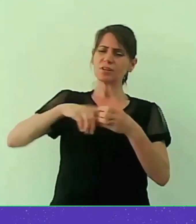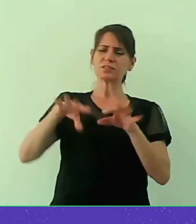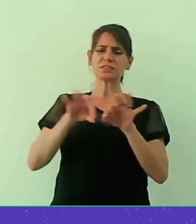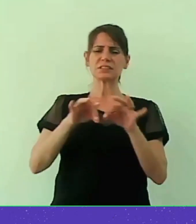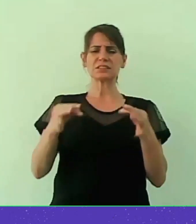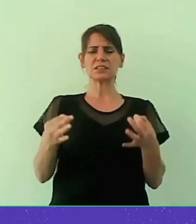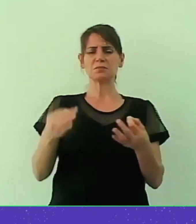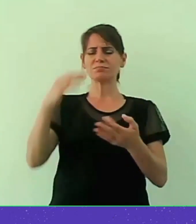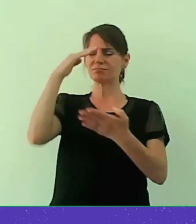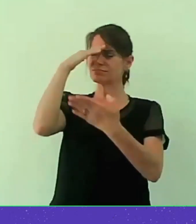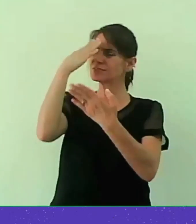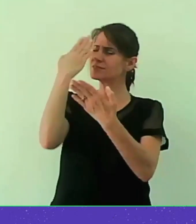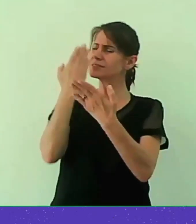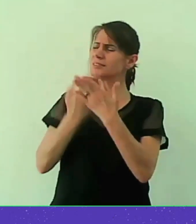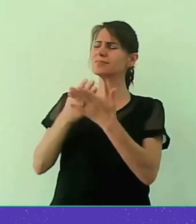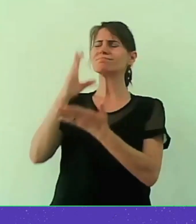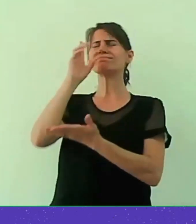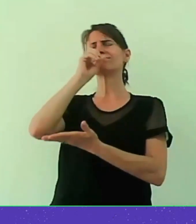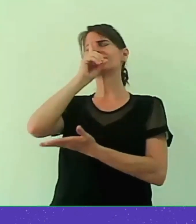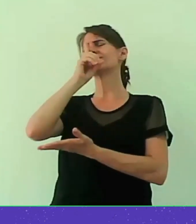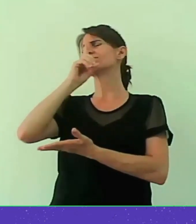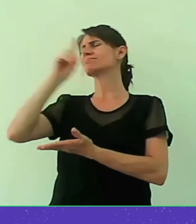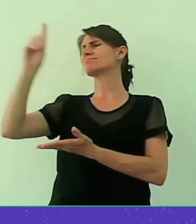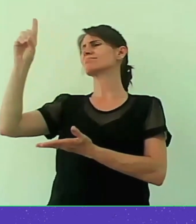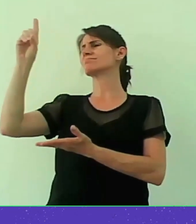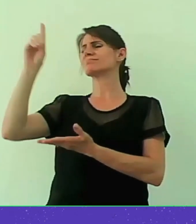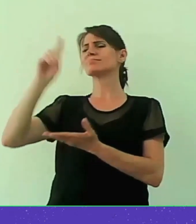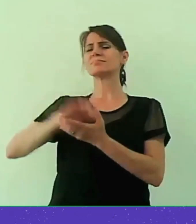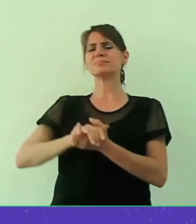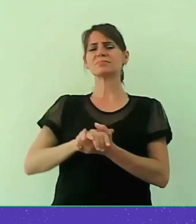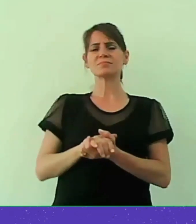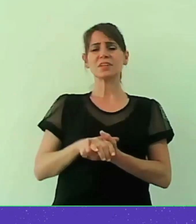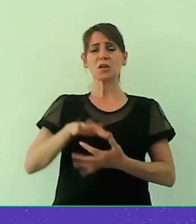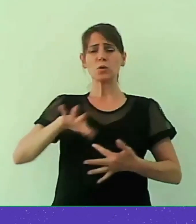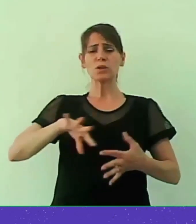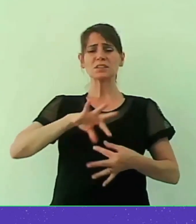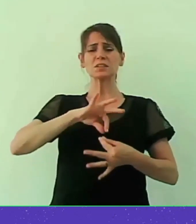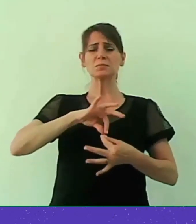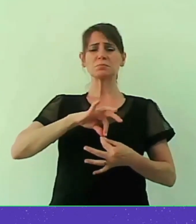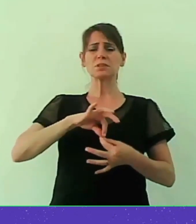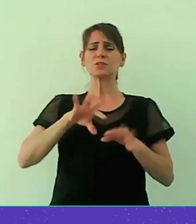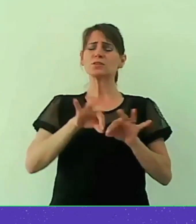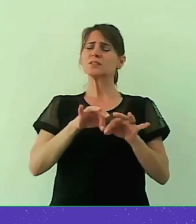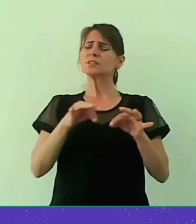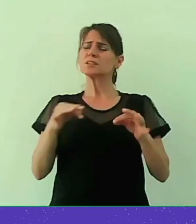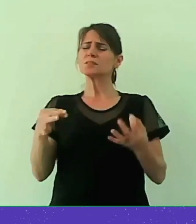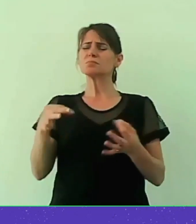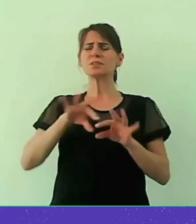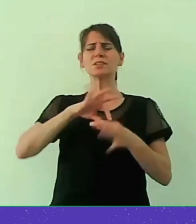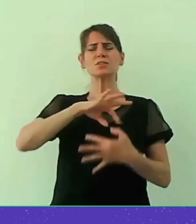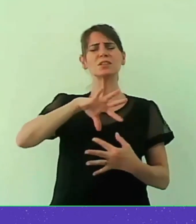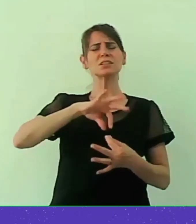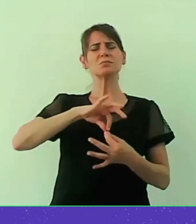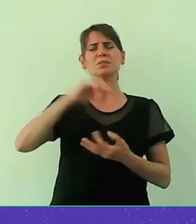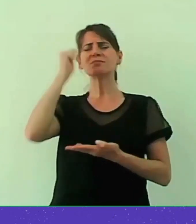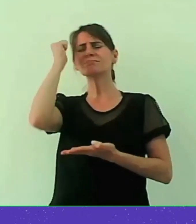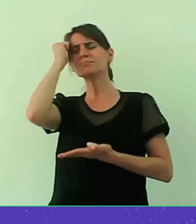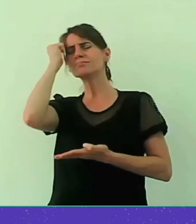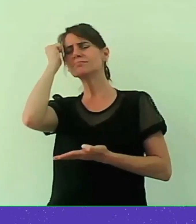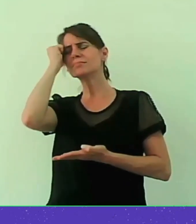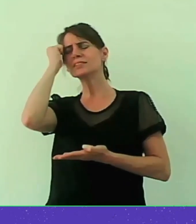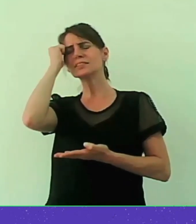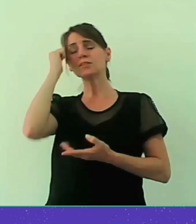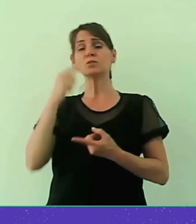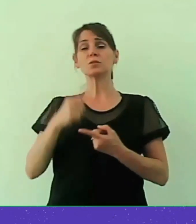Senhor. Vamos voltar a ter um espírito contrito, arrependido por não confiar no